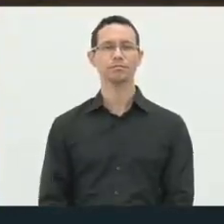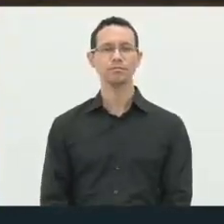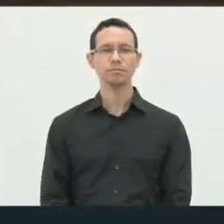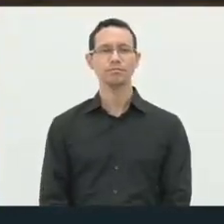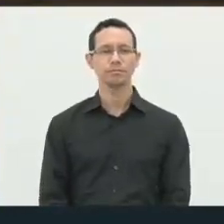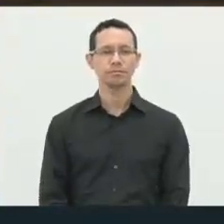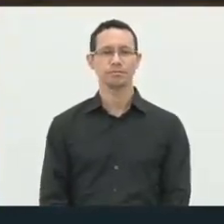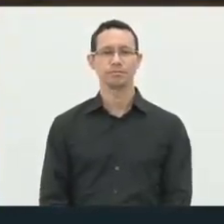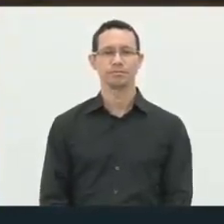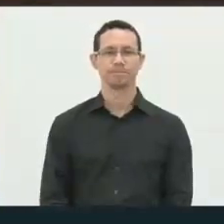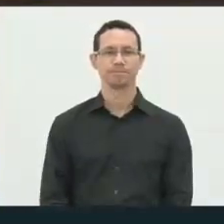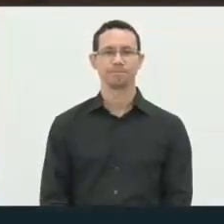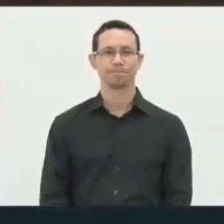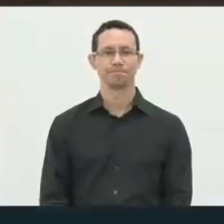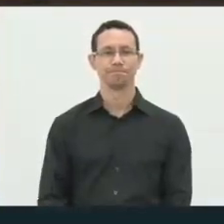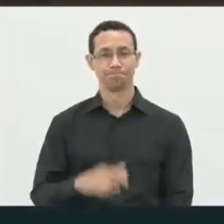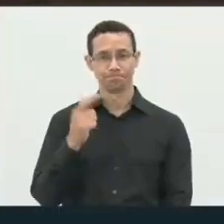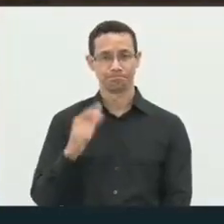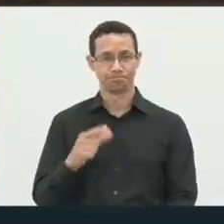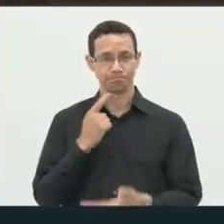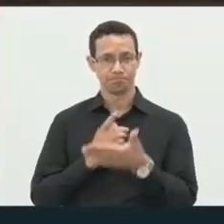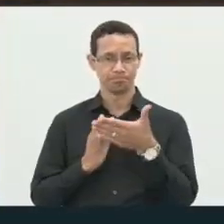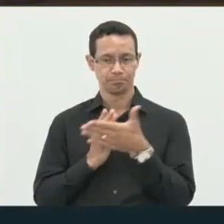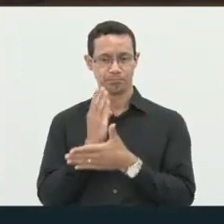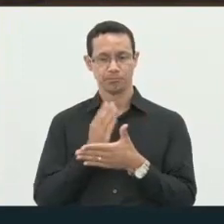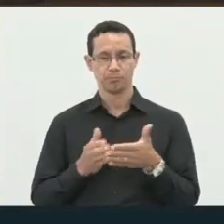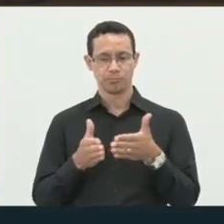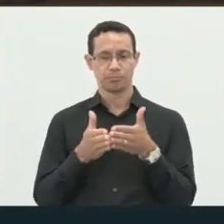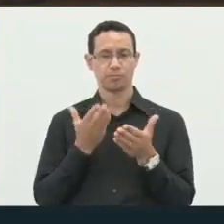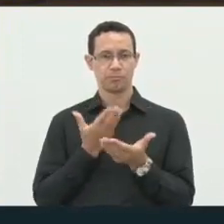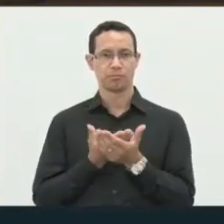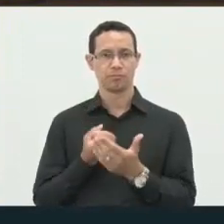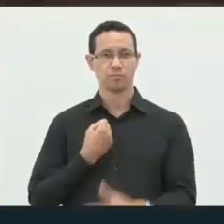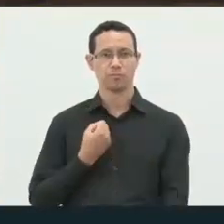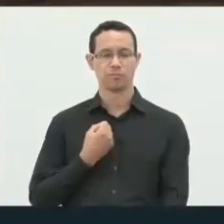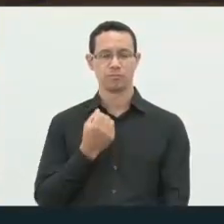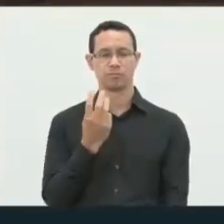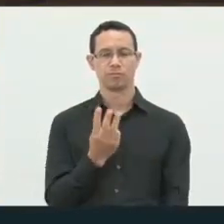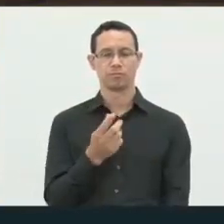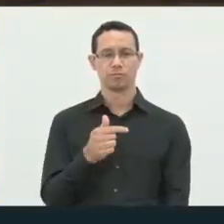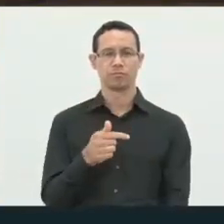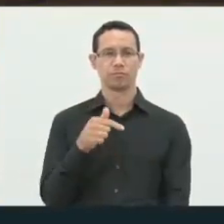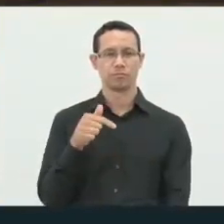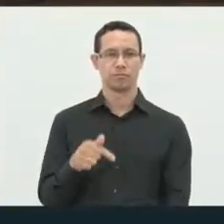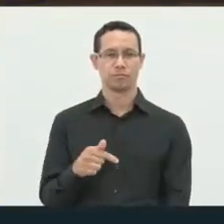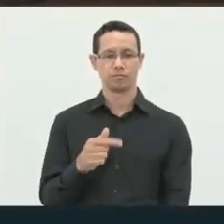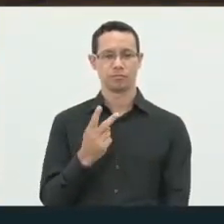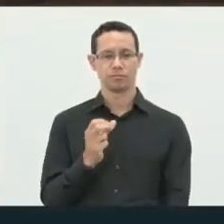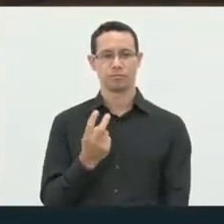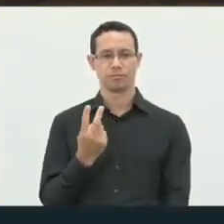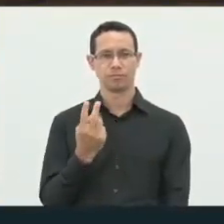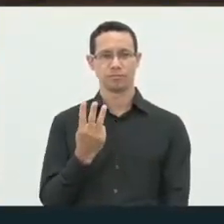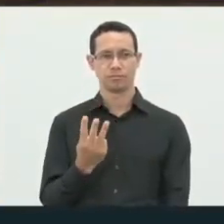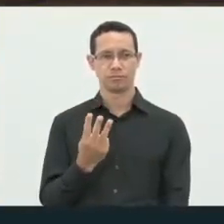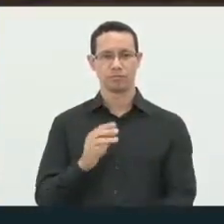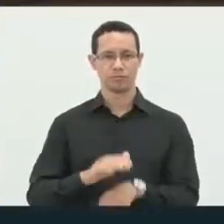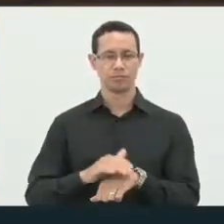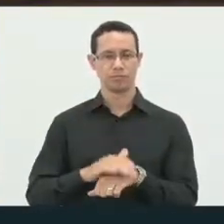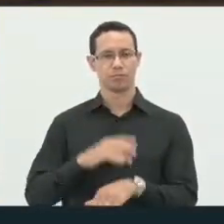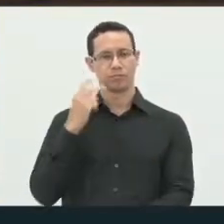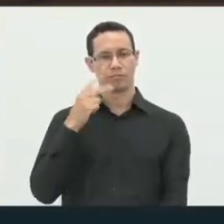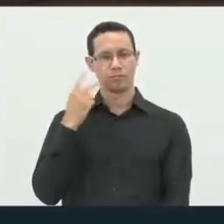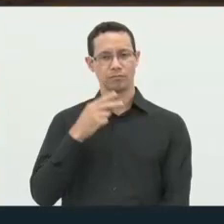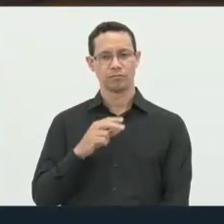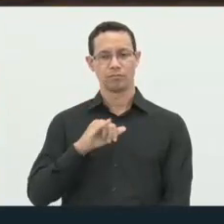tendo em vista a aprovação do requerimento número 377 de 2023 de autoria da vereadora Janete